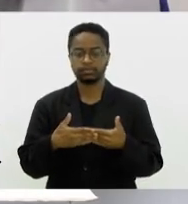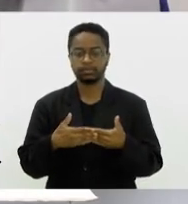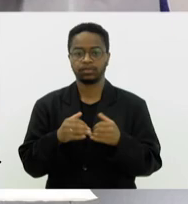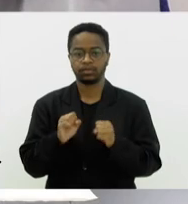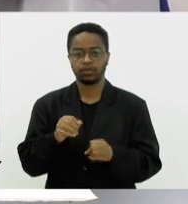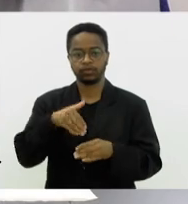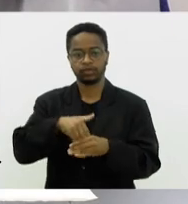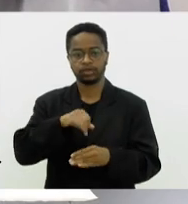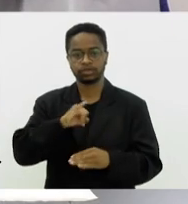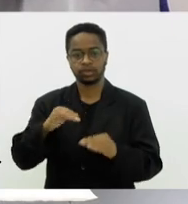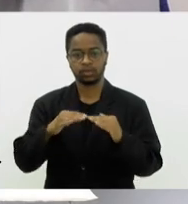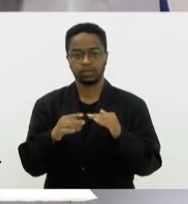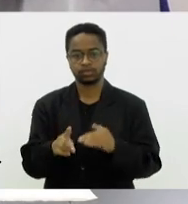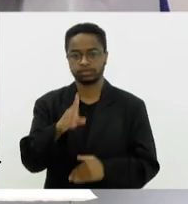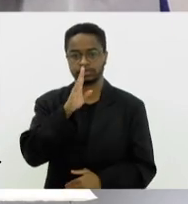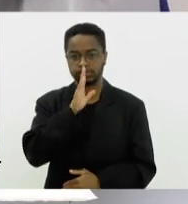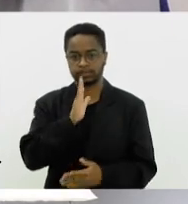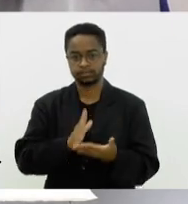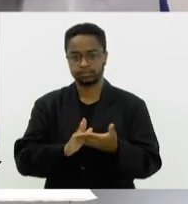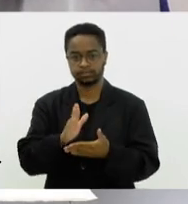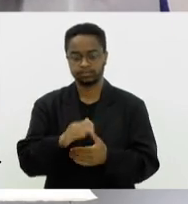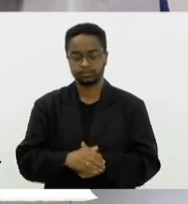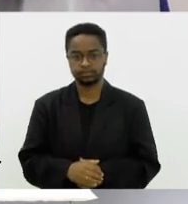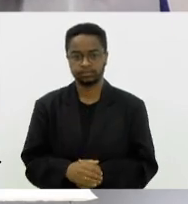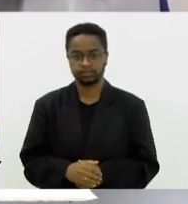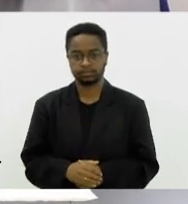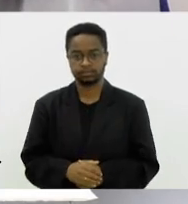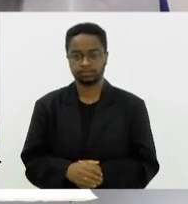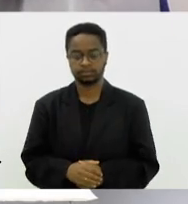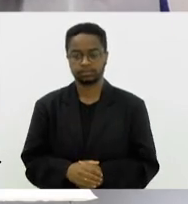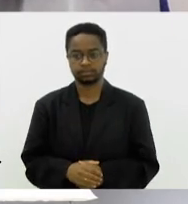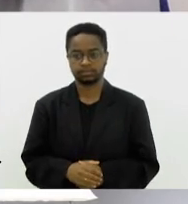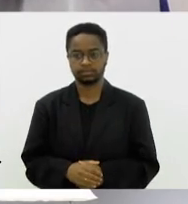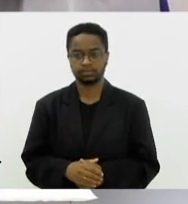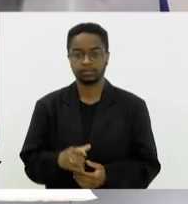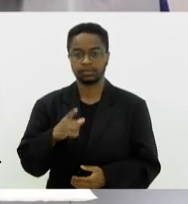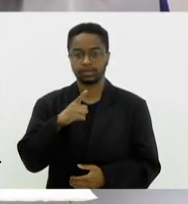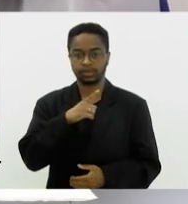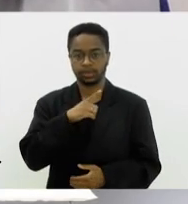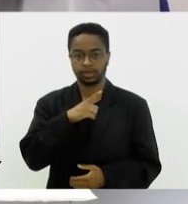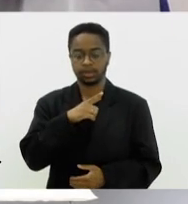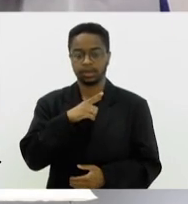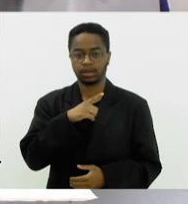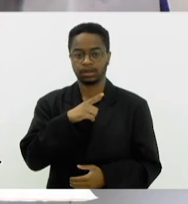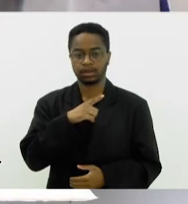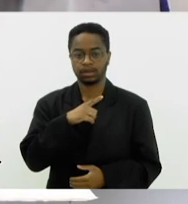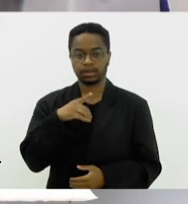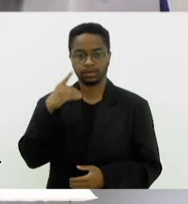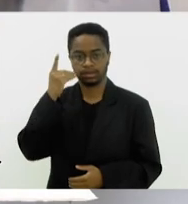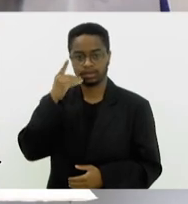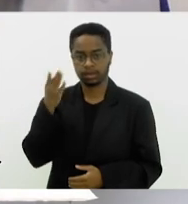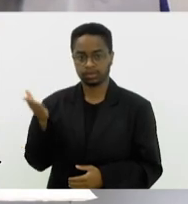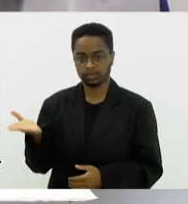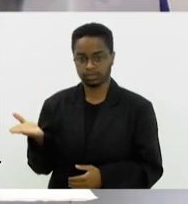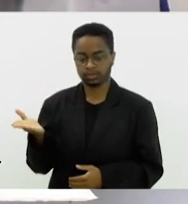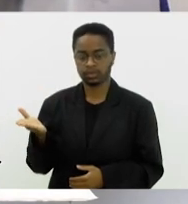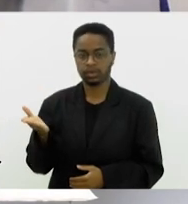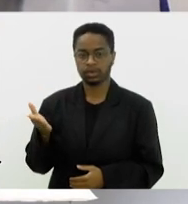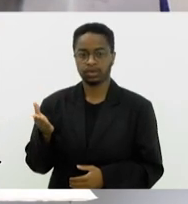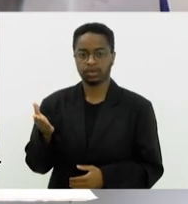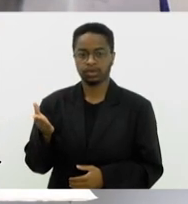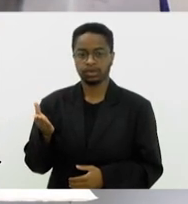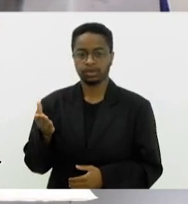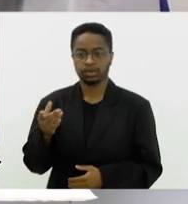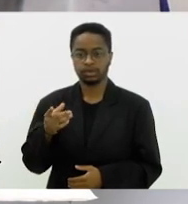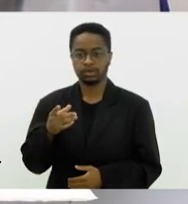em votação, senhores que aprovam, permaneçam como estão, aprovado. A gente tem aqui, ainda de relatoria do deputado Cozzolino,